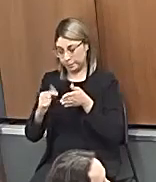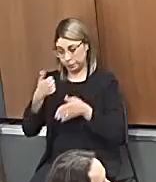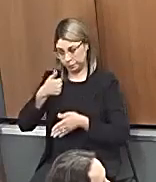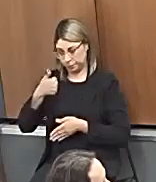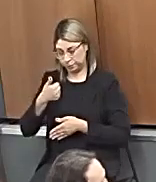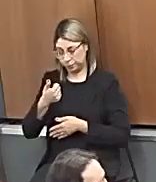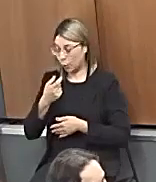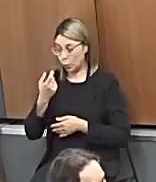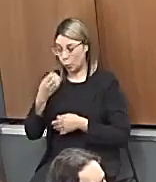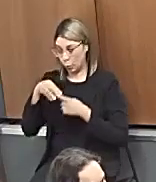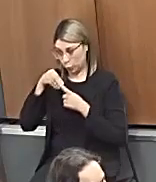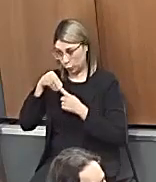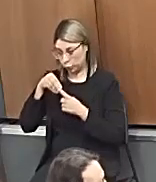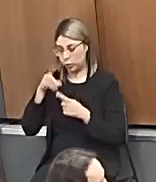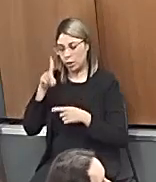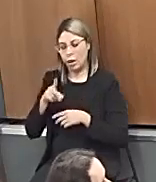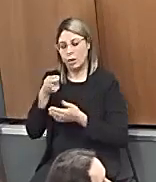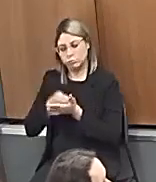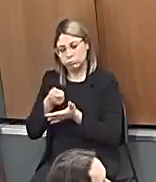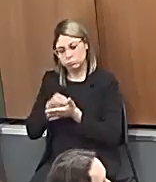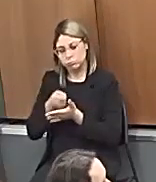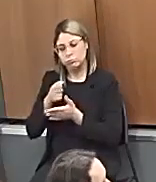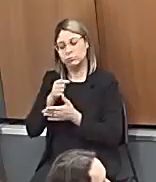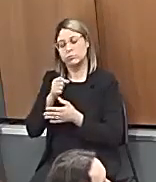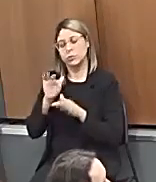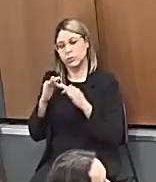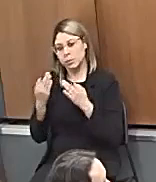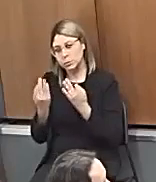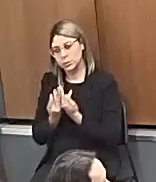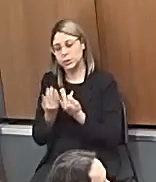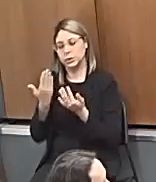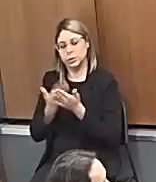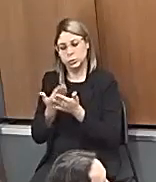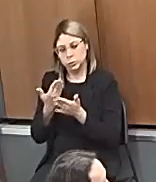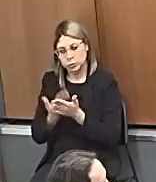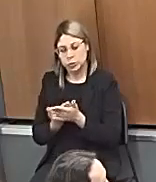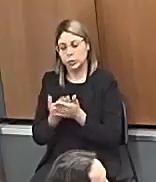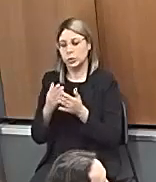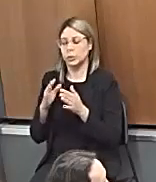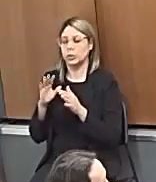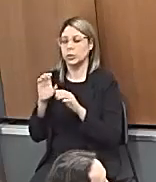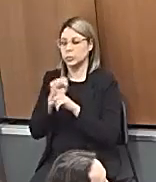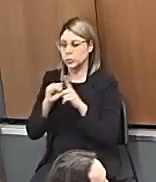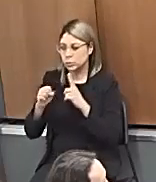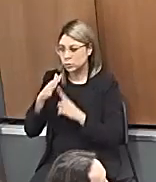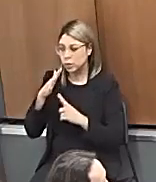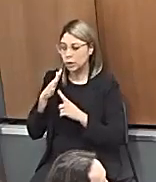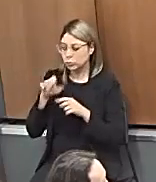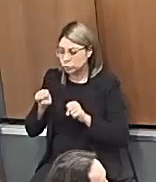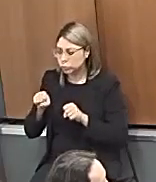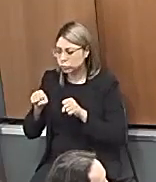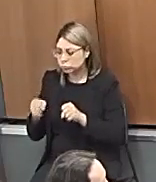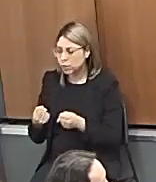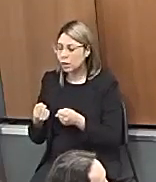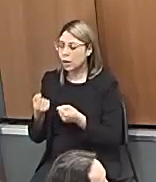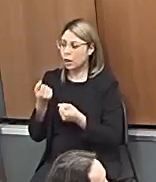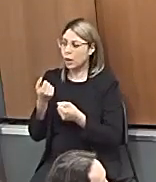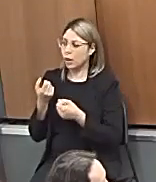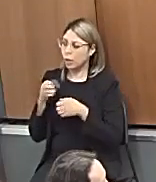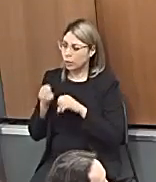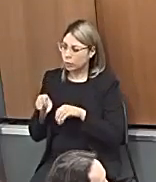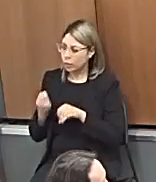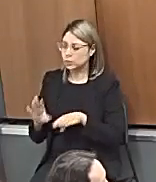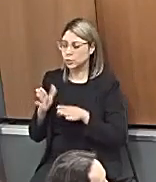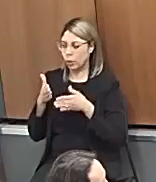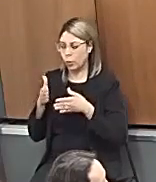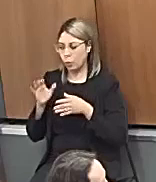do Estado, da família, da comunidade escolar e da sociedade assegurar educação de qualidade à